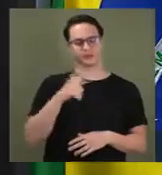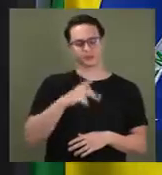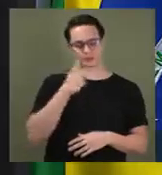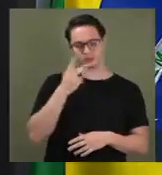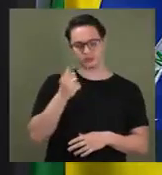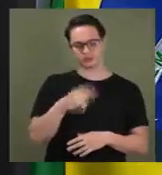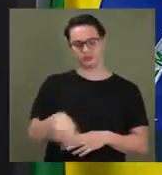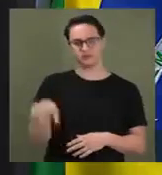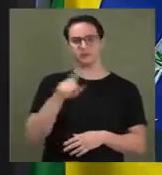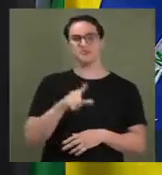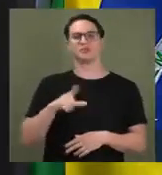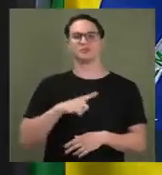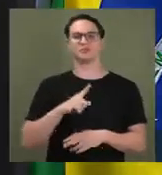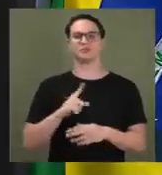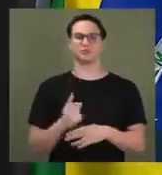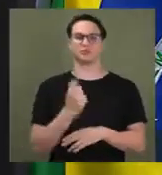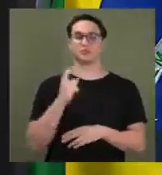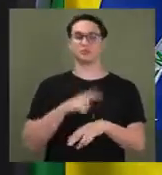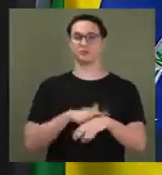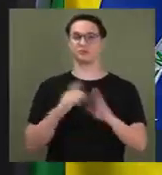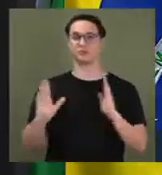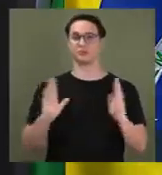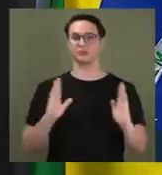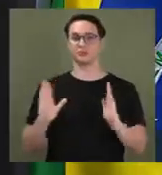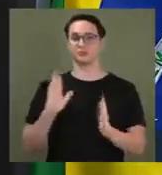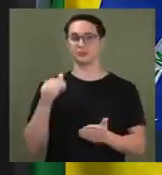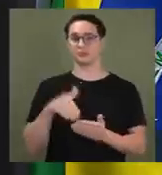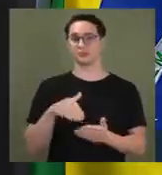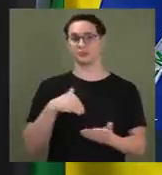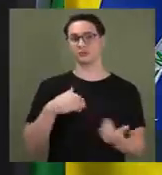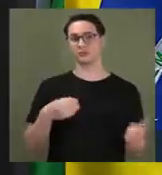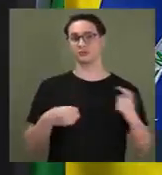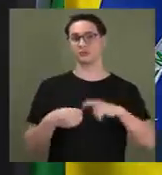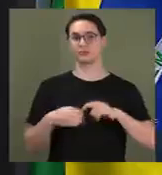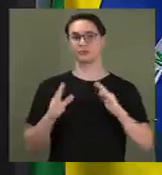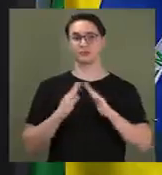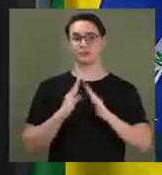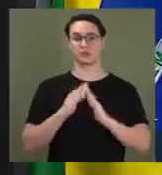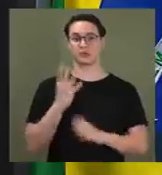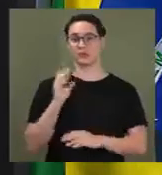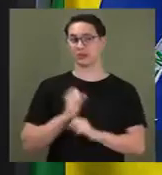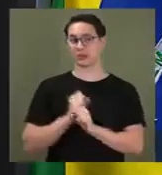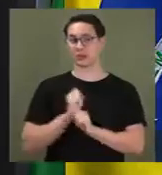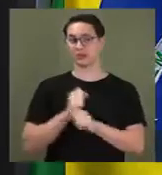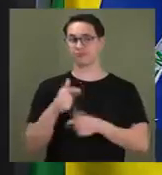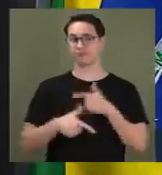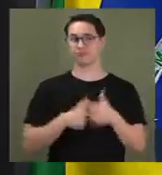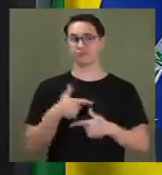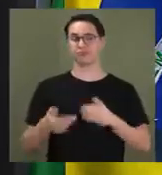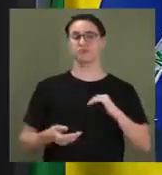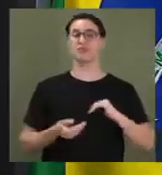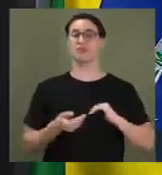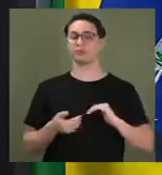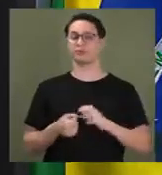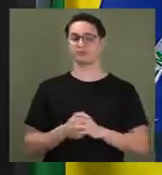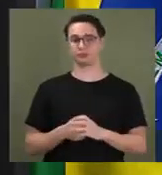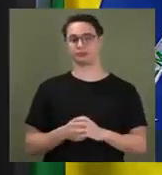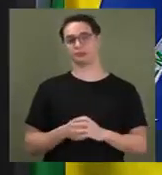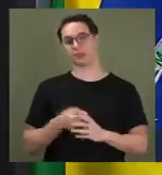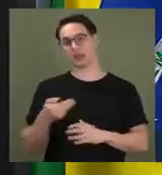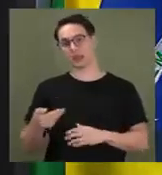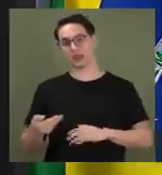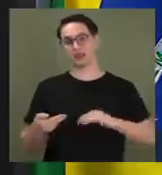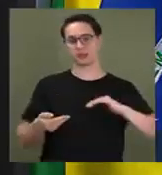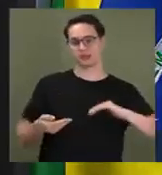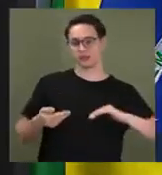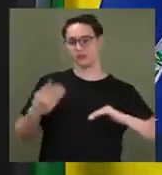Esse é o meu último mandato. Eu volto para casa depois de 40 anos. Entre Câmara e Senado,